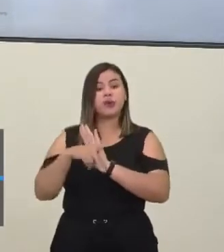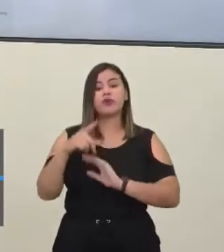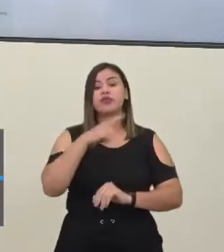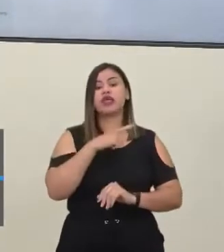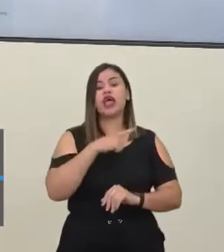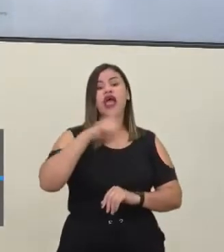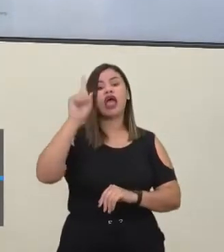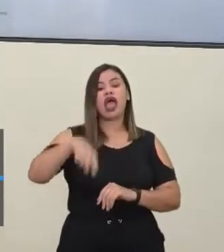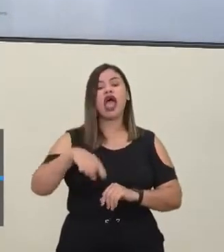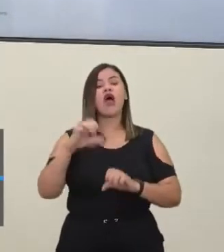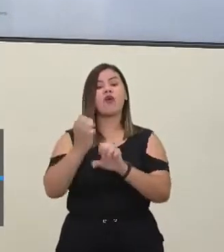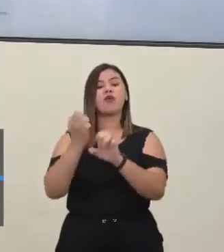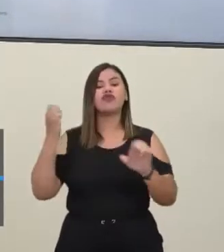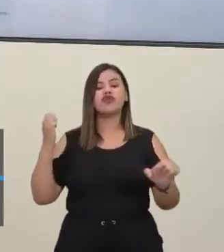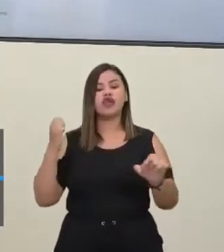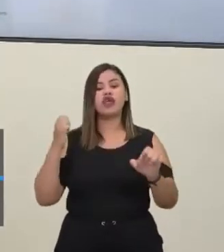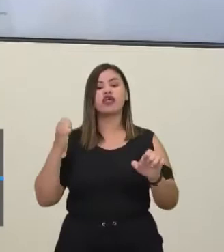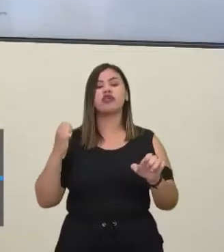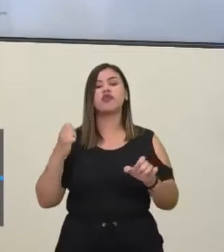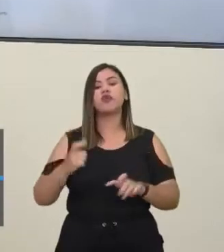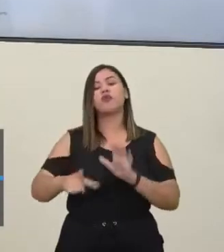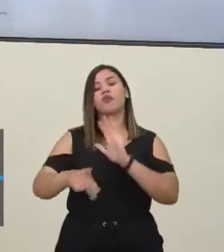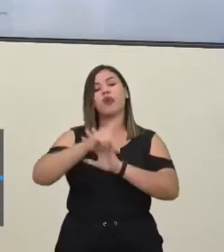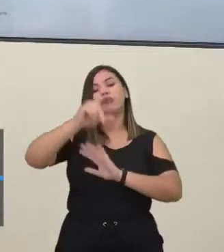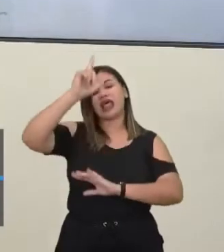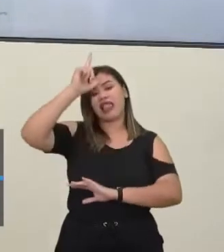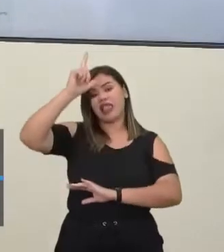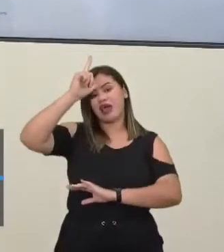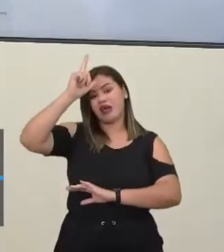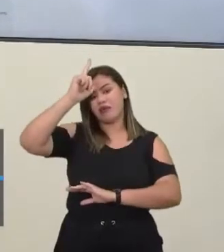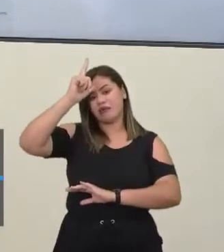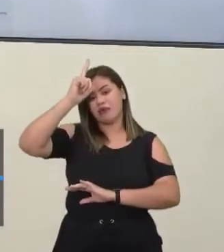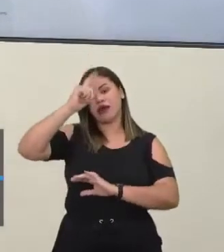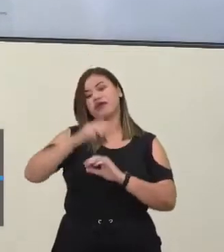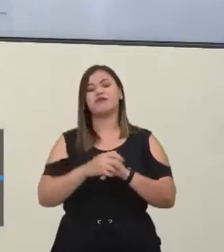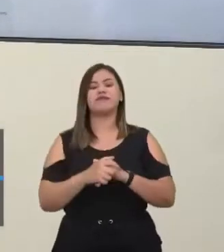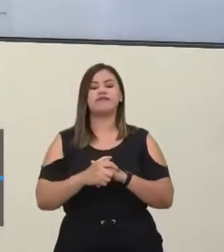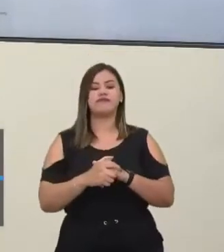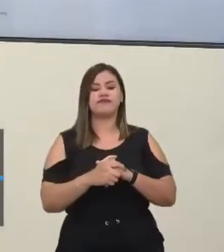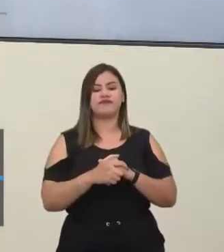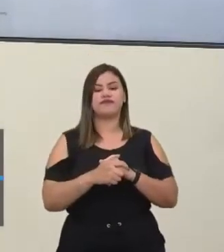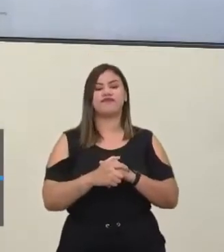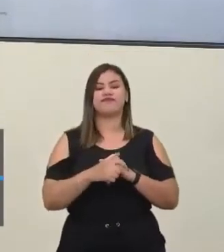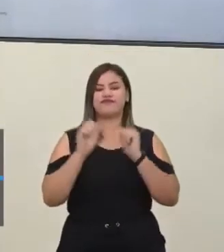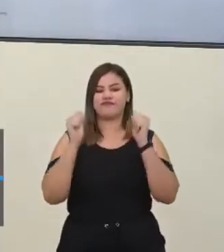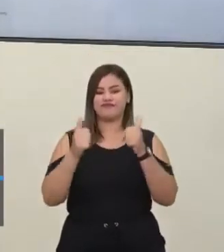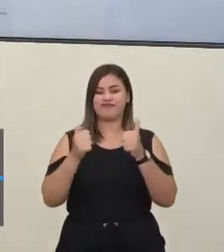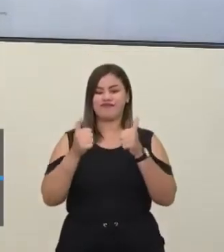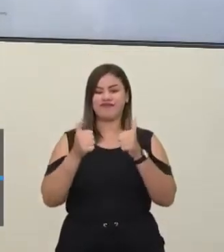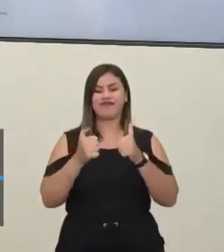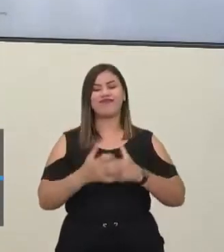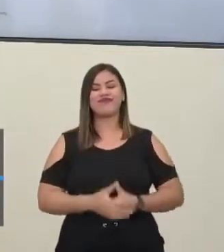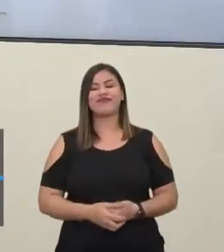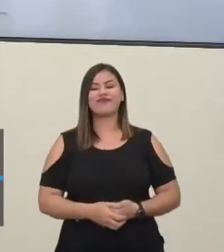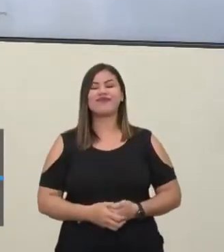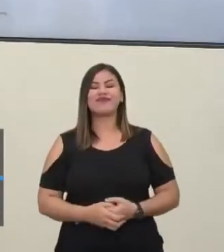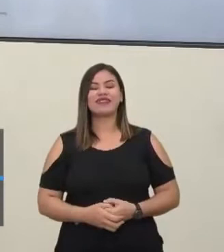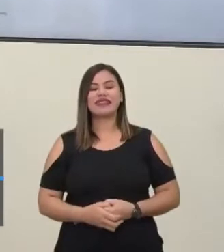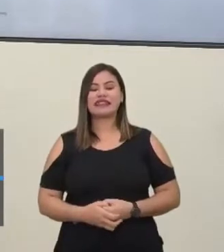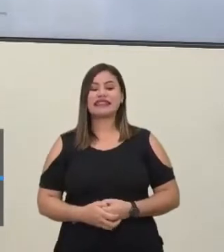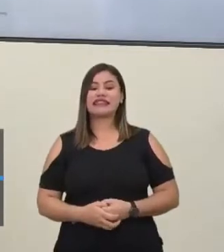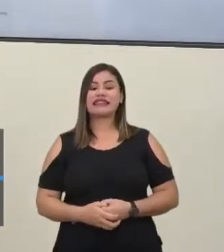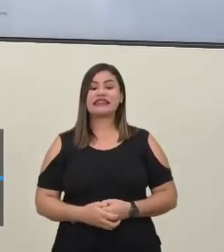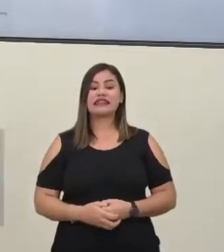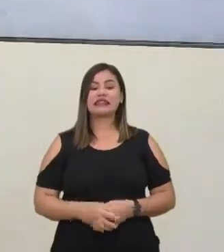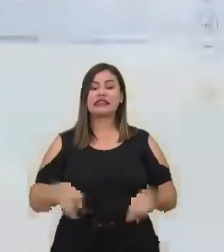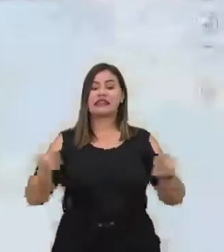Os engenheiros, né, alemães, né, do Kraftwerk, que a gente falou lá na outra aula, tá bom? Então vamos lá.